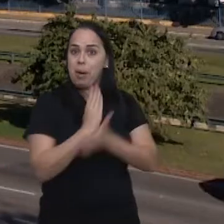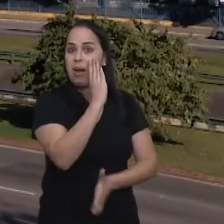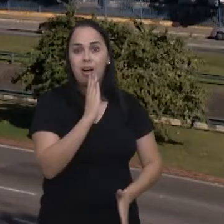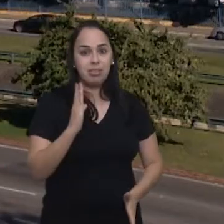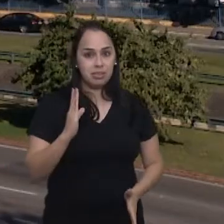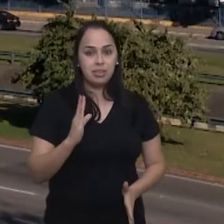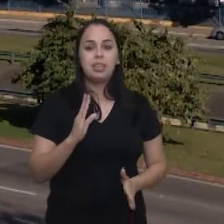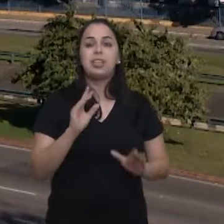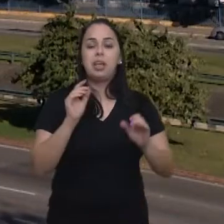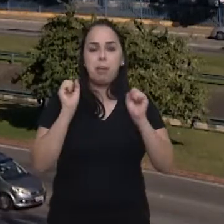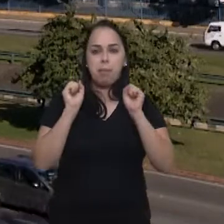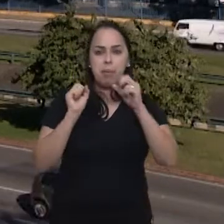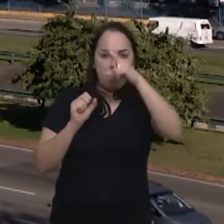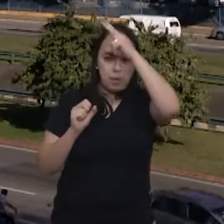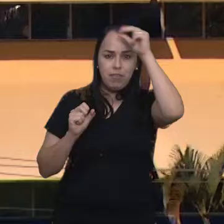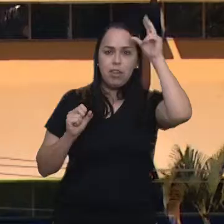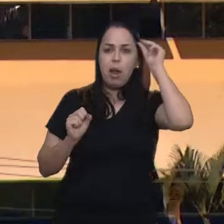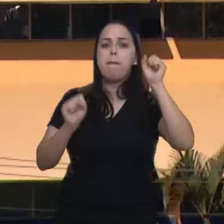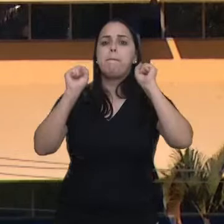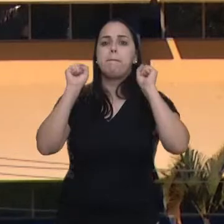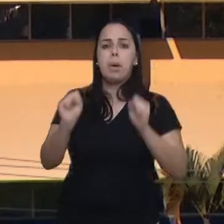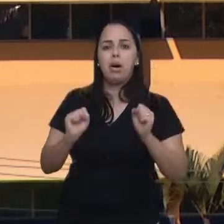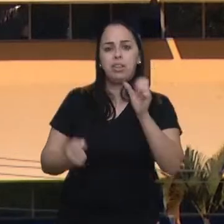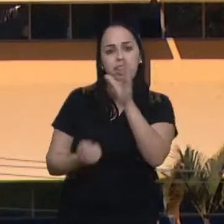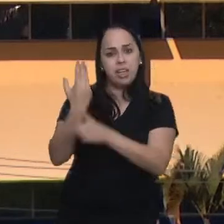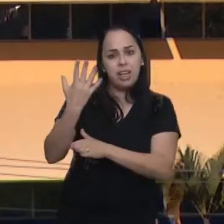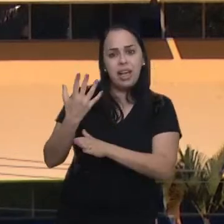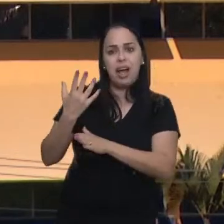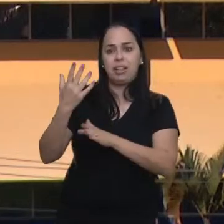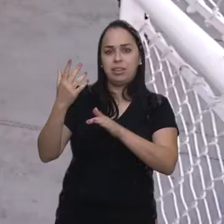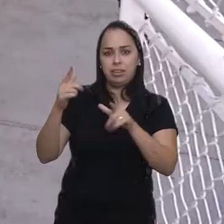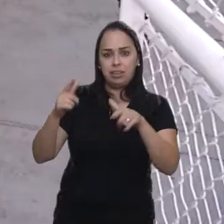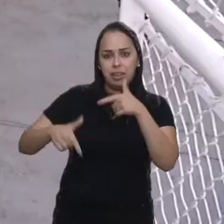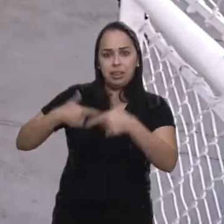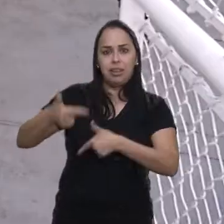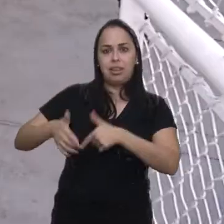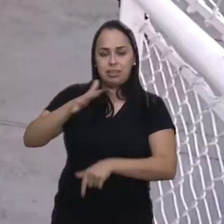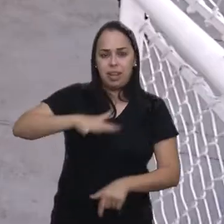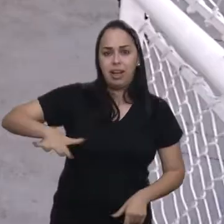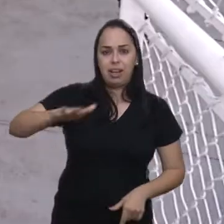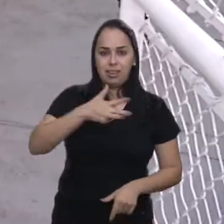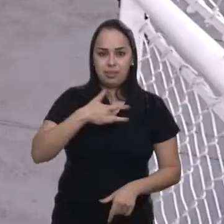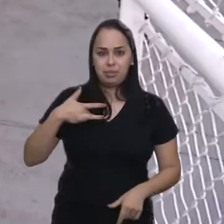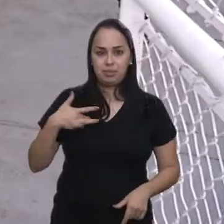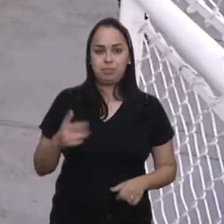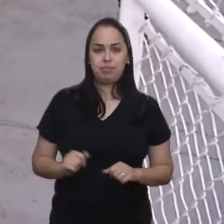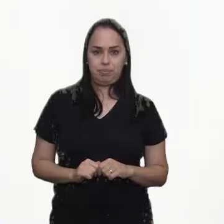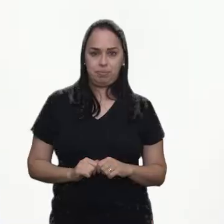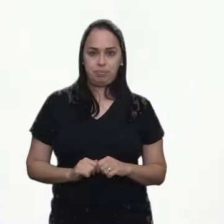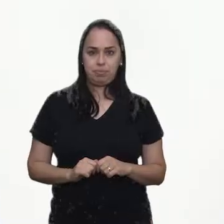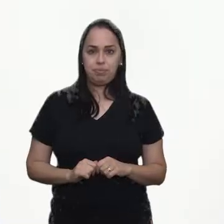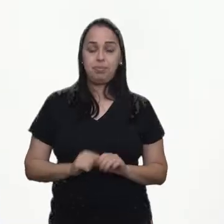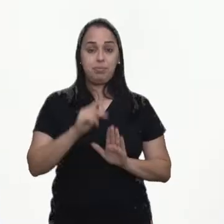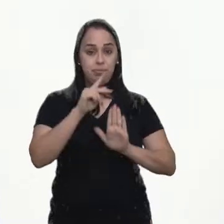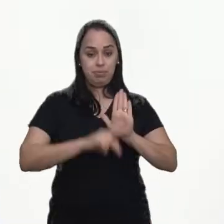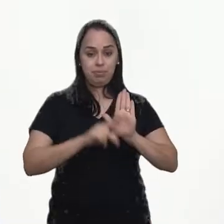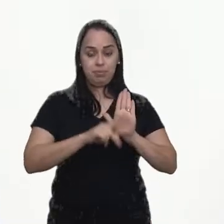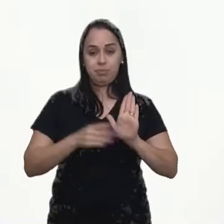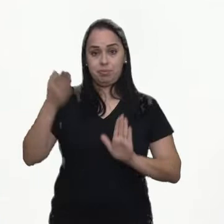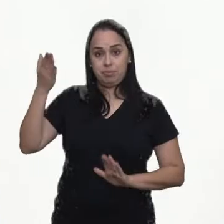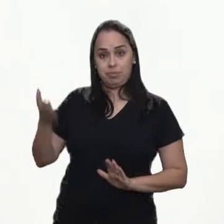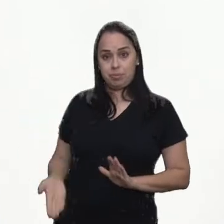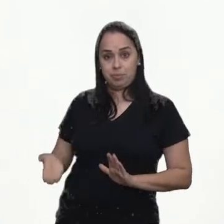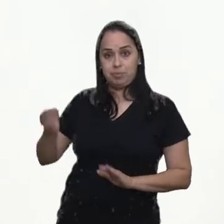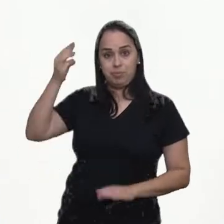um projeto de lei que autoriza a Prefeitura a implantar esta prática na rede pública de saúde da cidade. O projeto